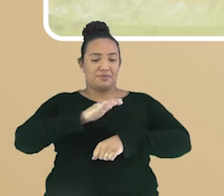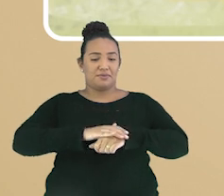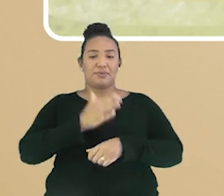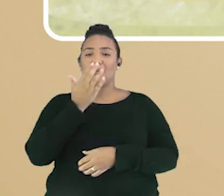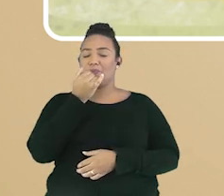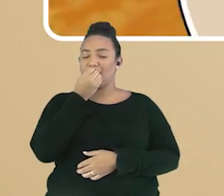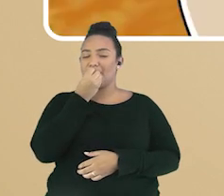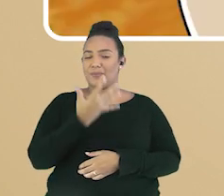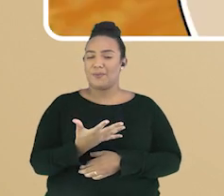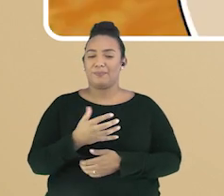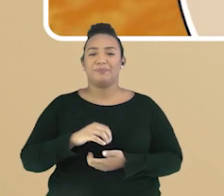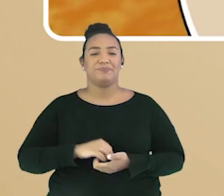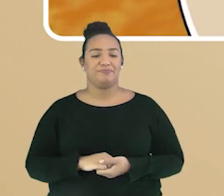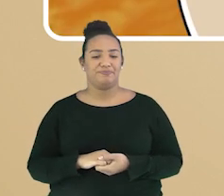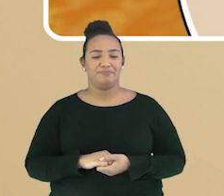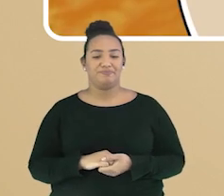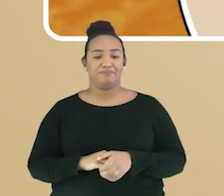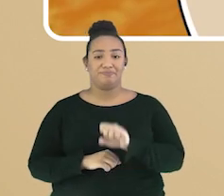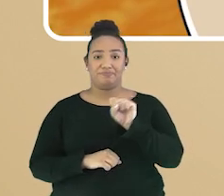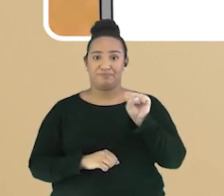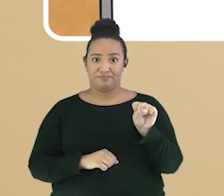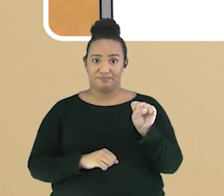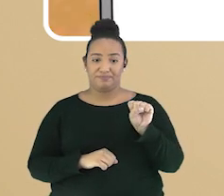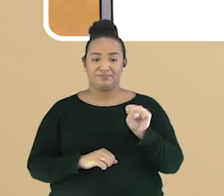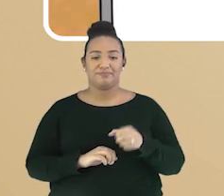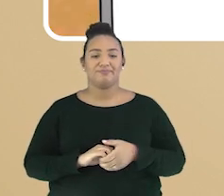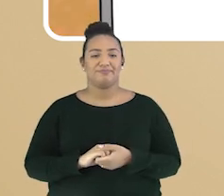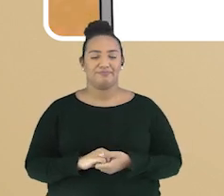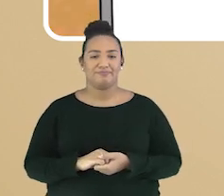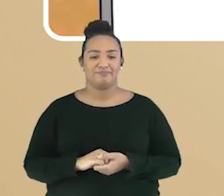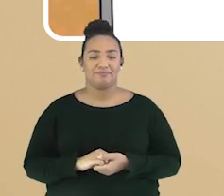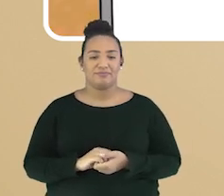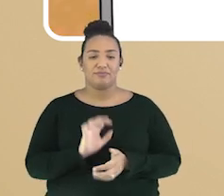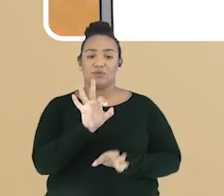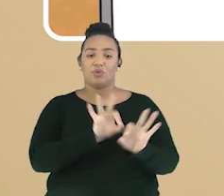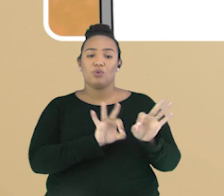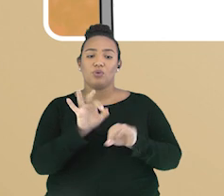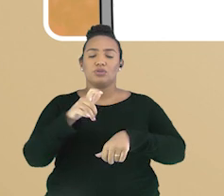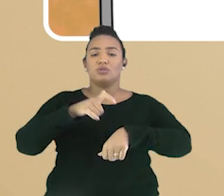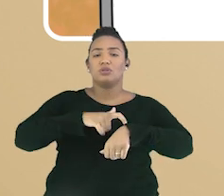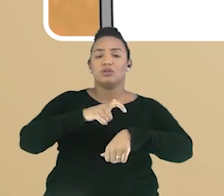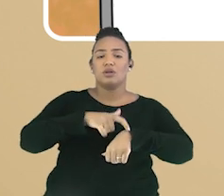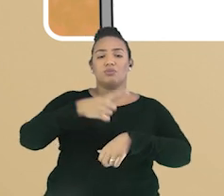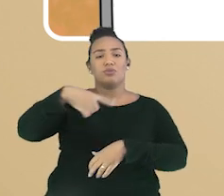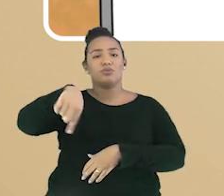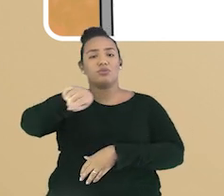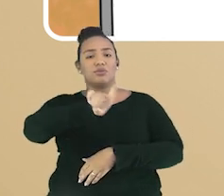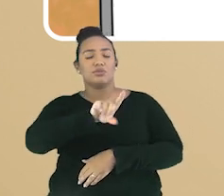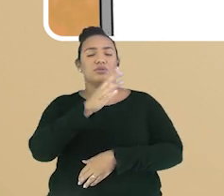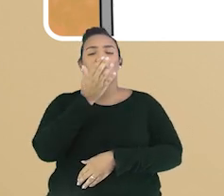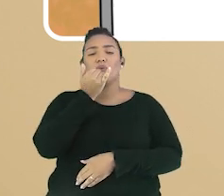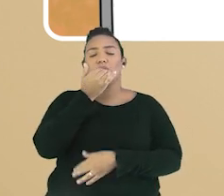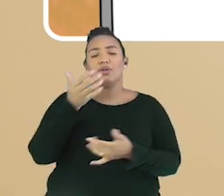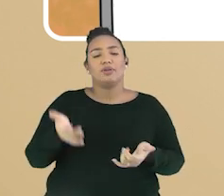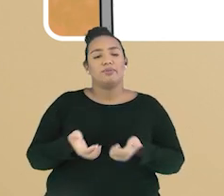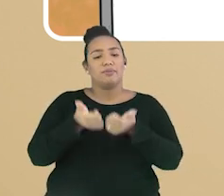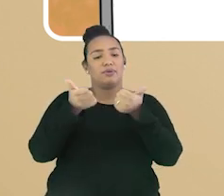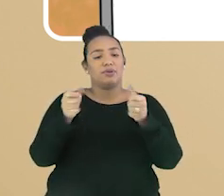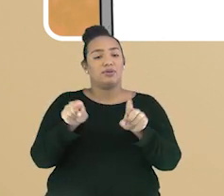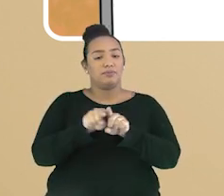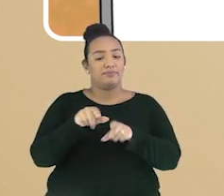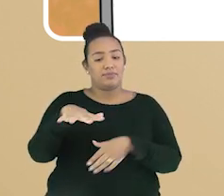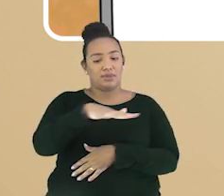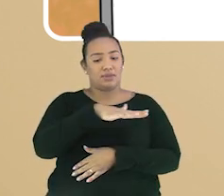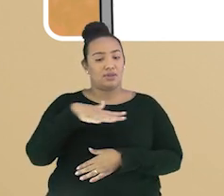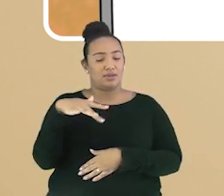bem. 8. Organize o seu tempo para dar à alimentação o espaço que ela merece em sua